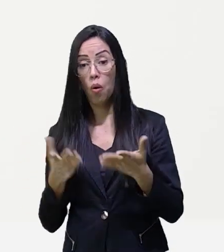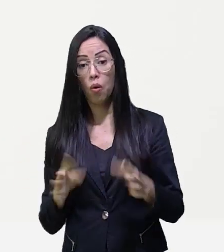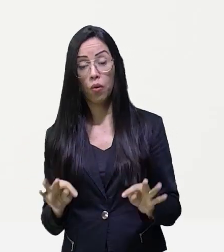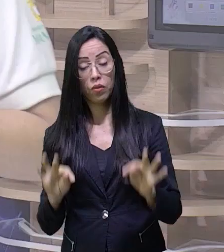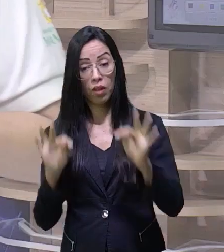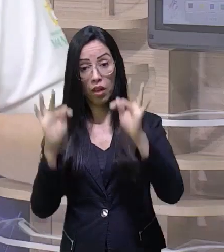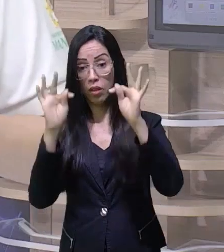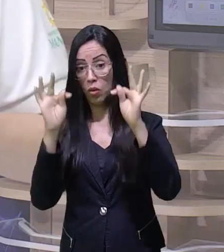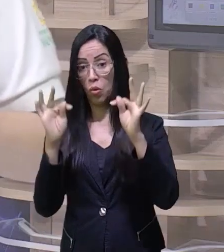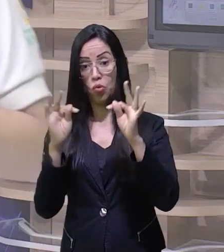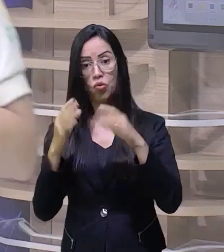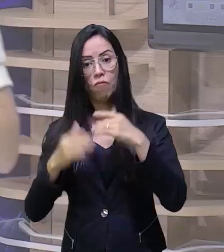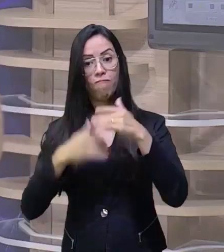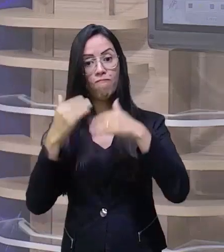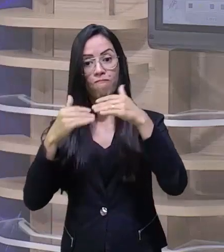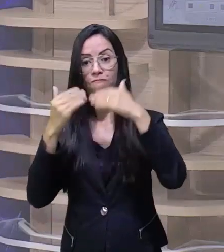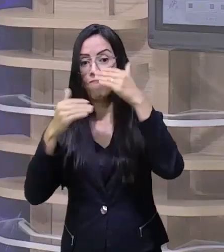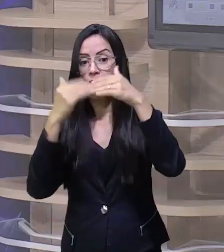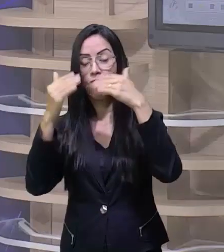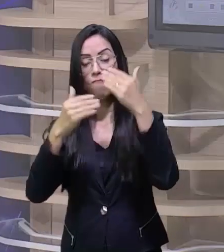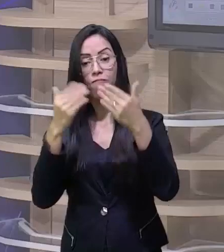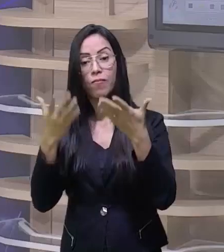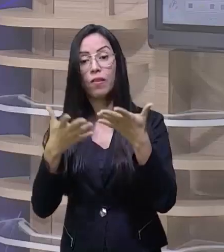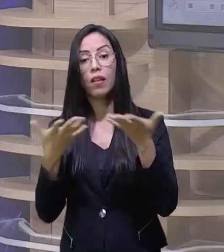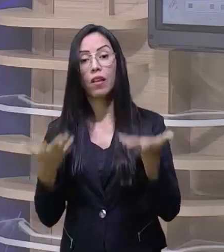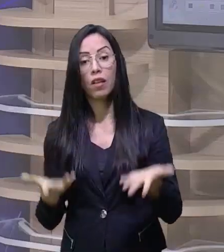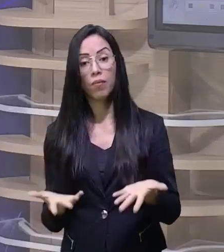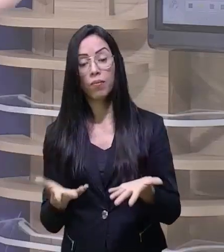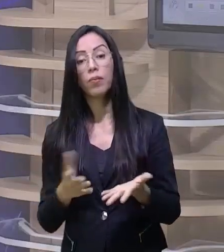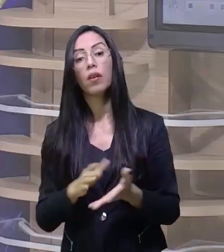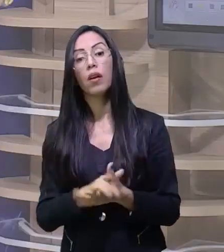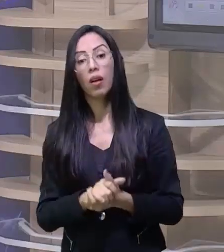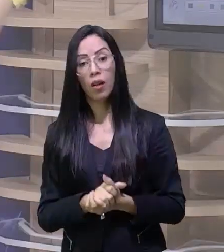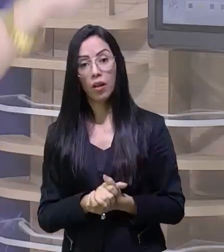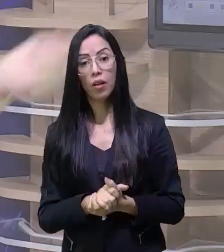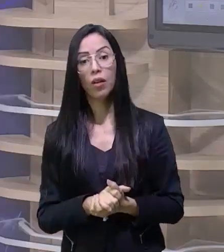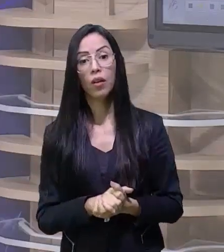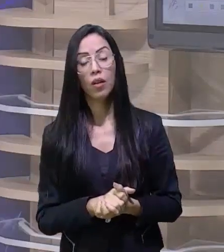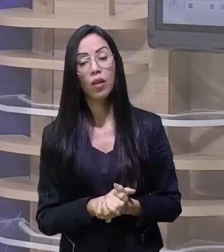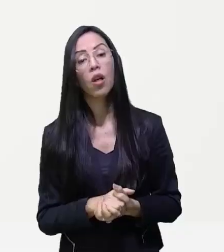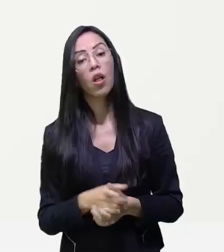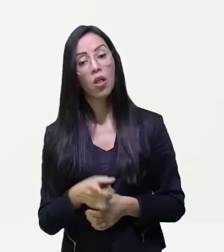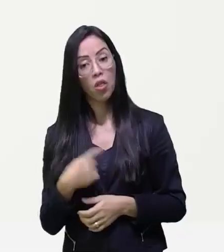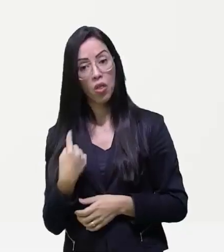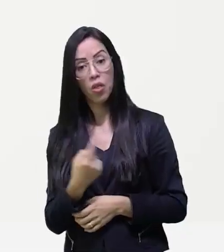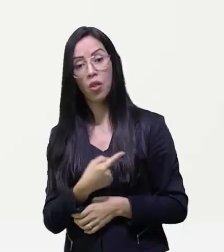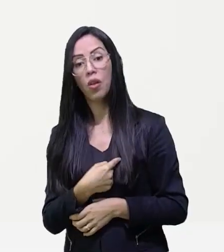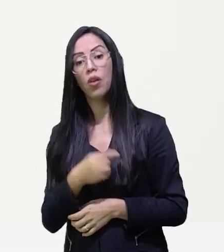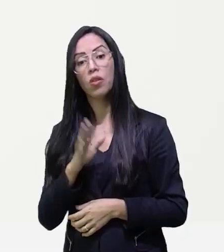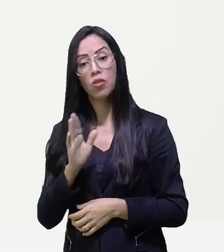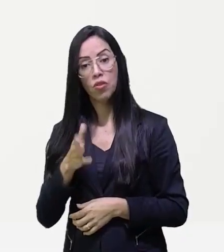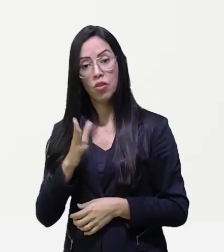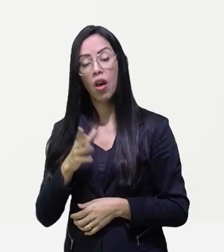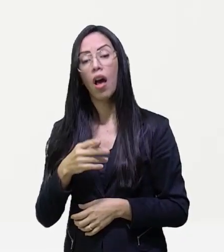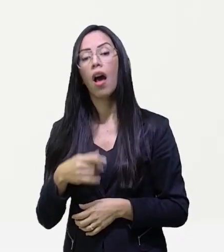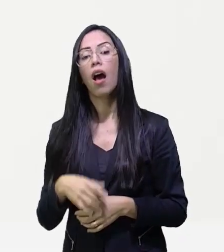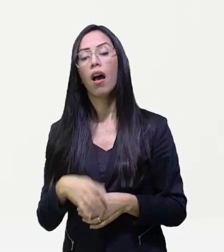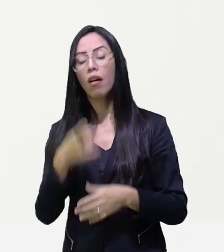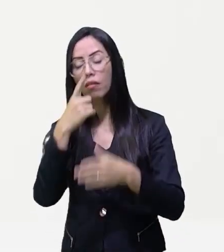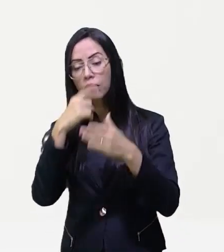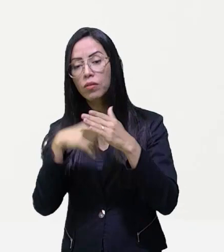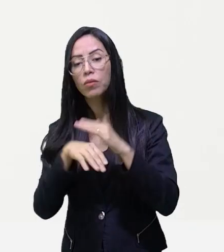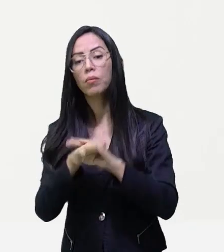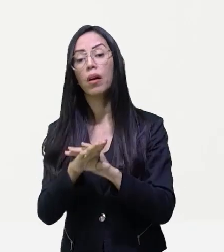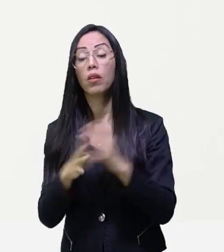muito avançada e acelerada, então geralmente a gente faz essas conferências por meio dessa tecnologia. Hoje,